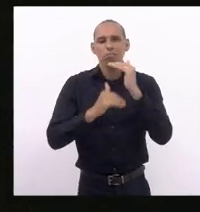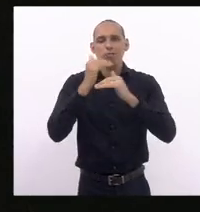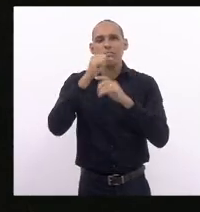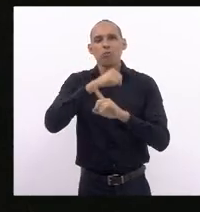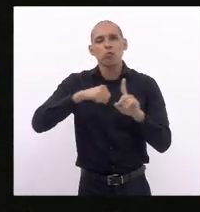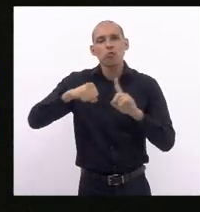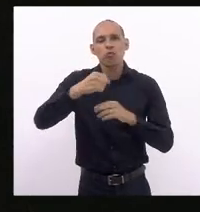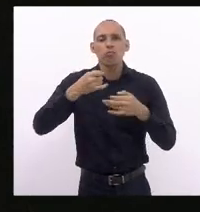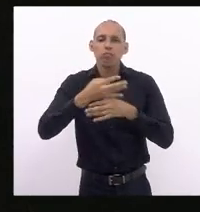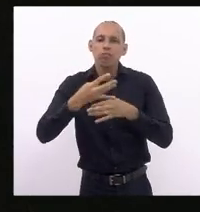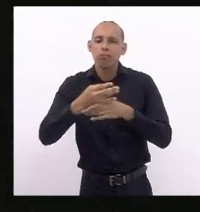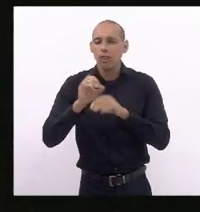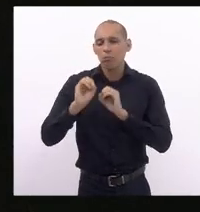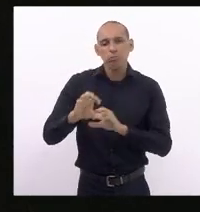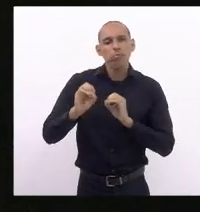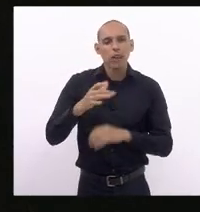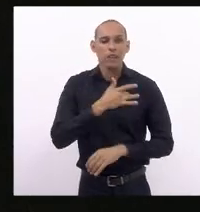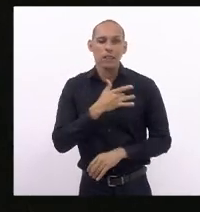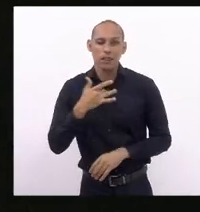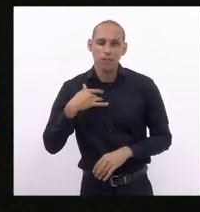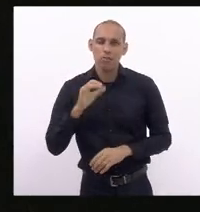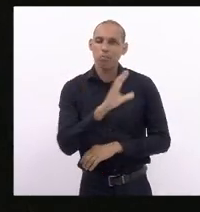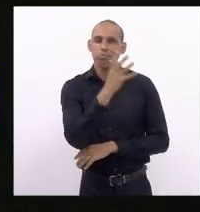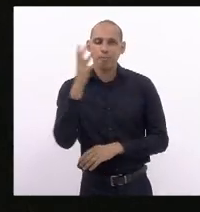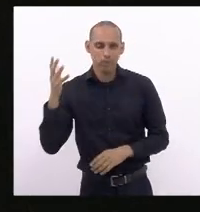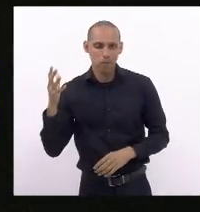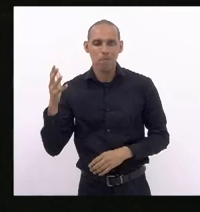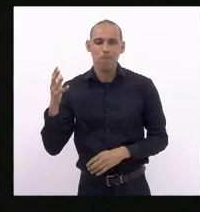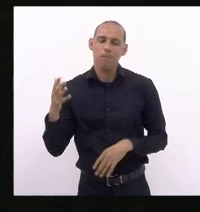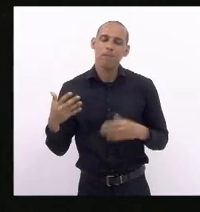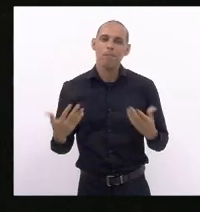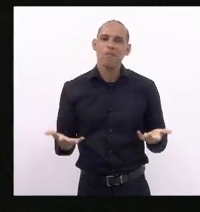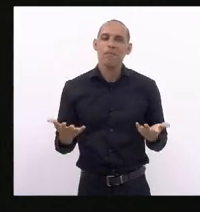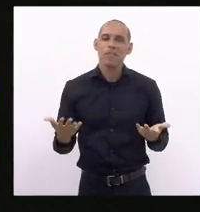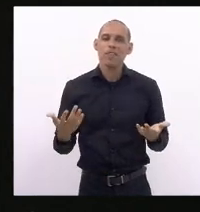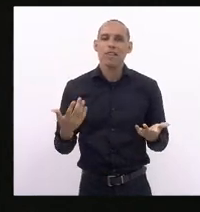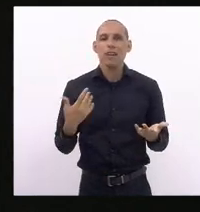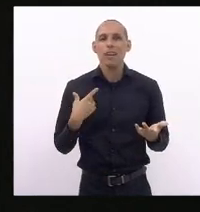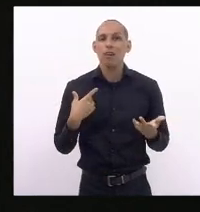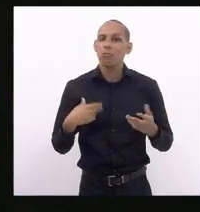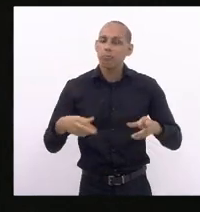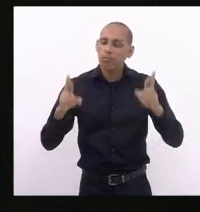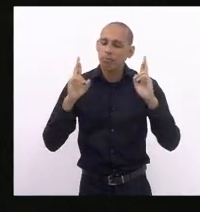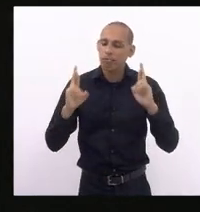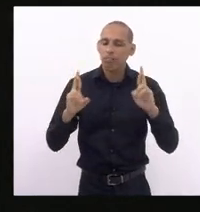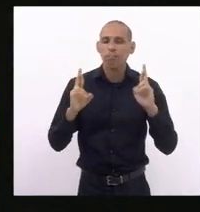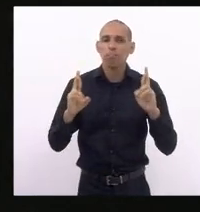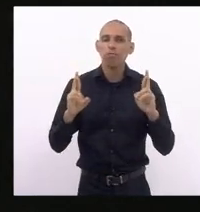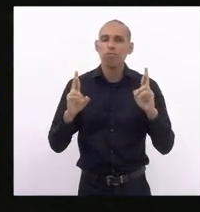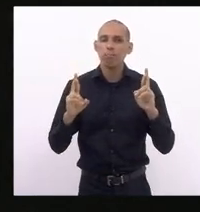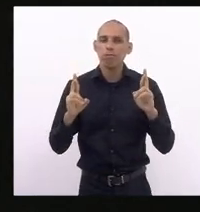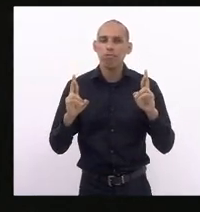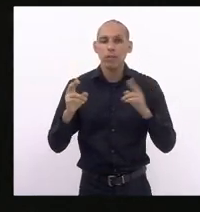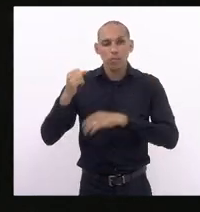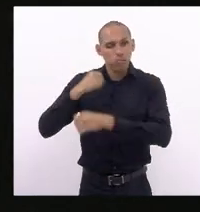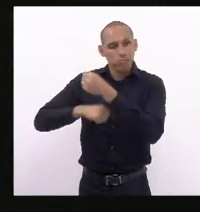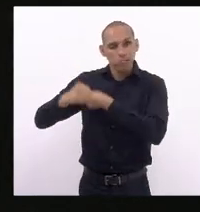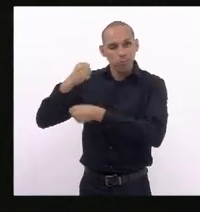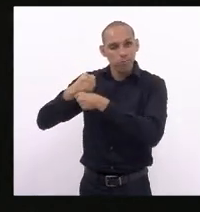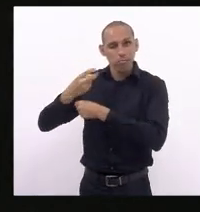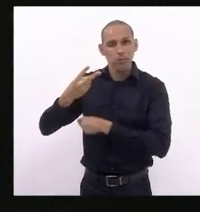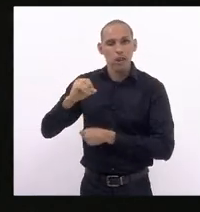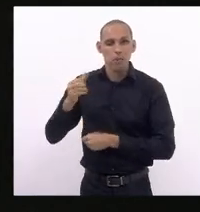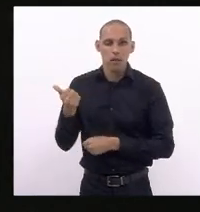social urbano, educação, saúde e meio ambiente. Então, eu espero que o episódio de